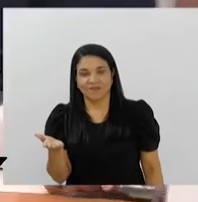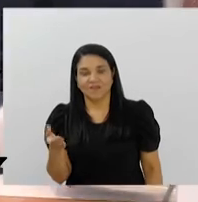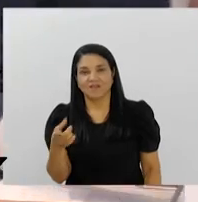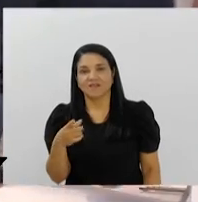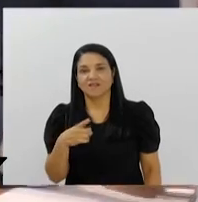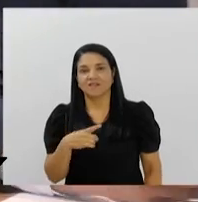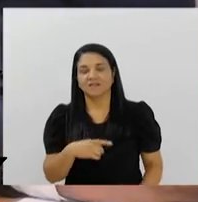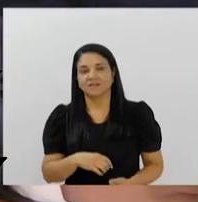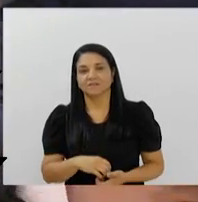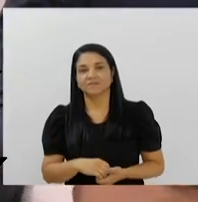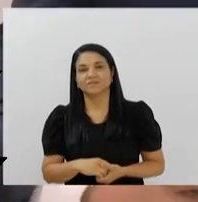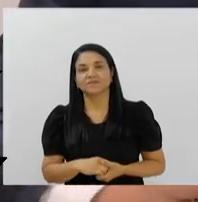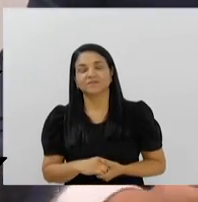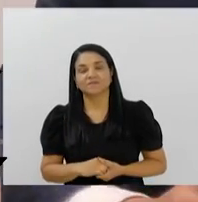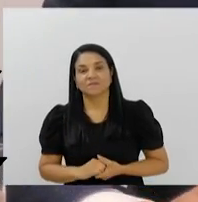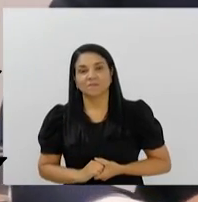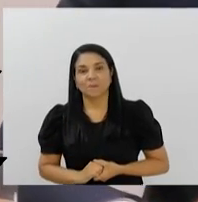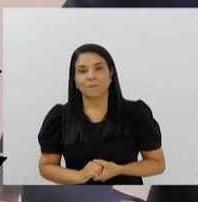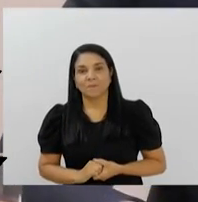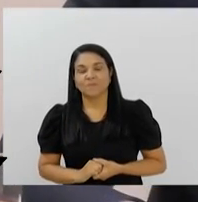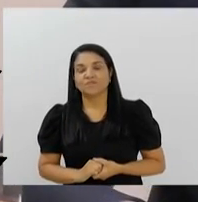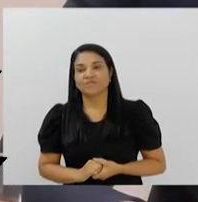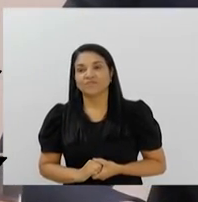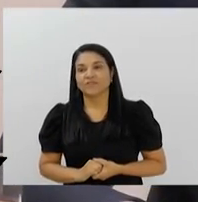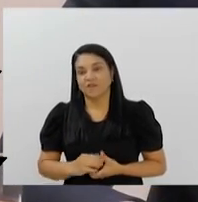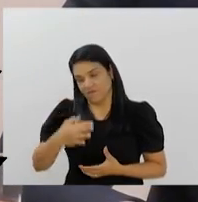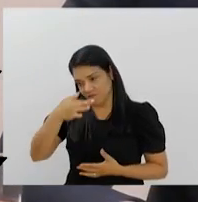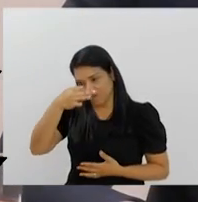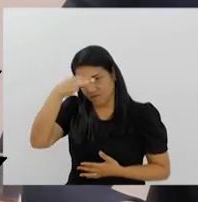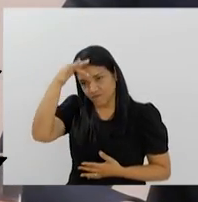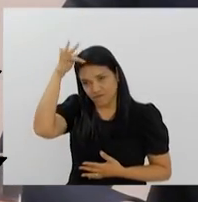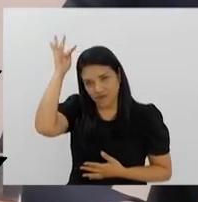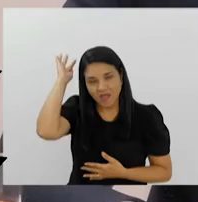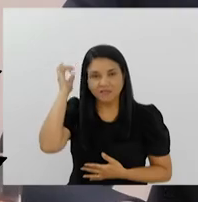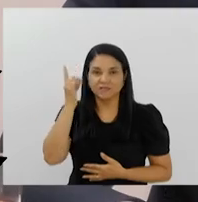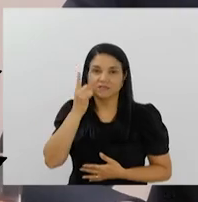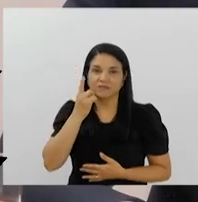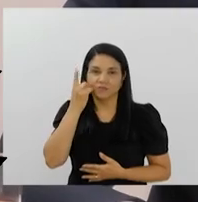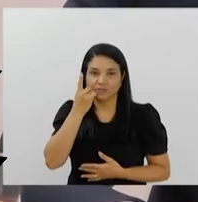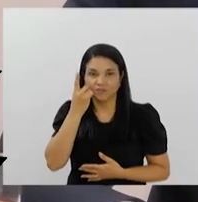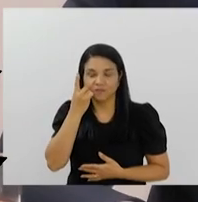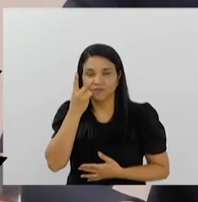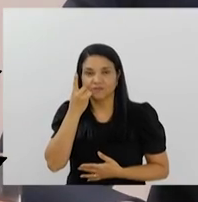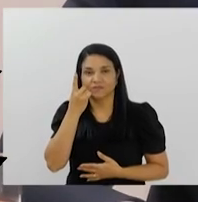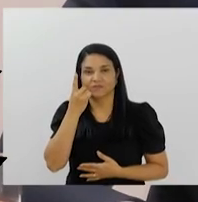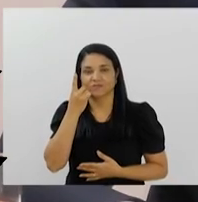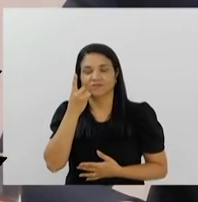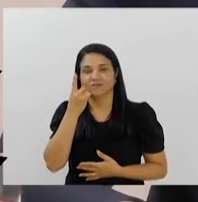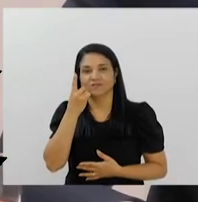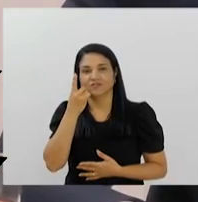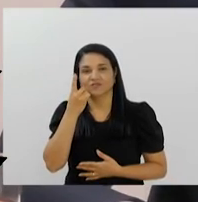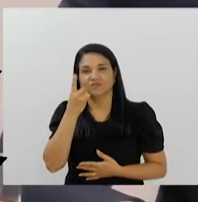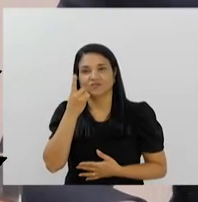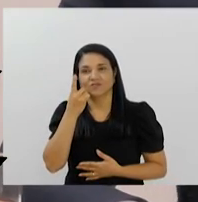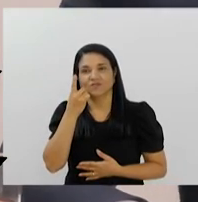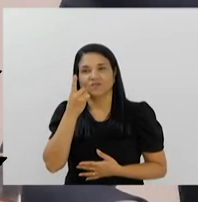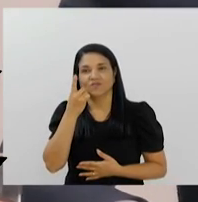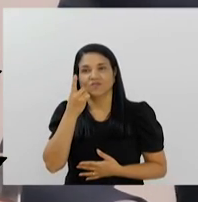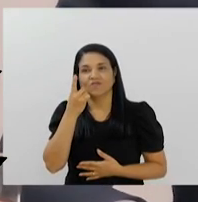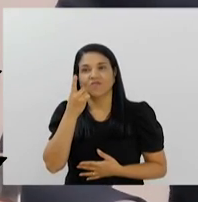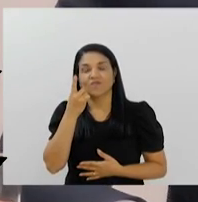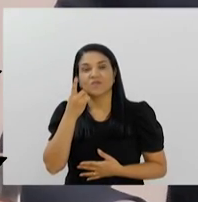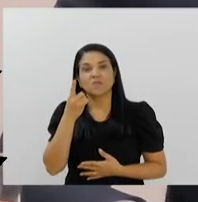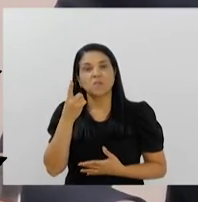Irreversível então assim Fred Por que que não chega e já chega a